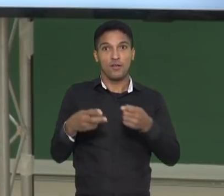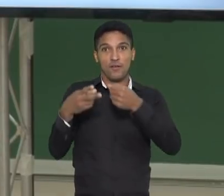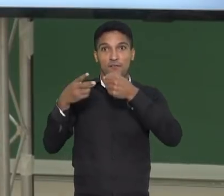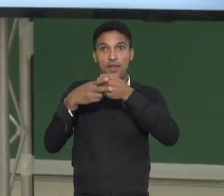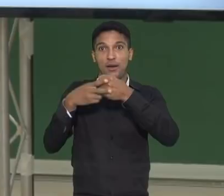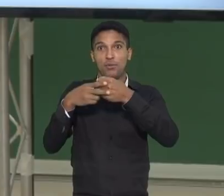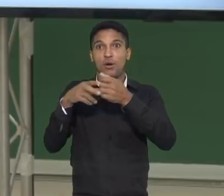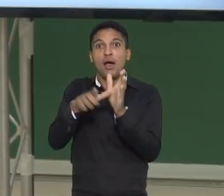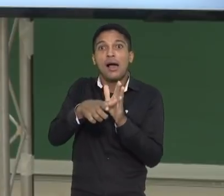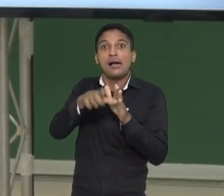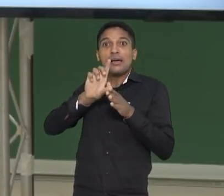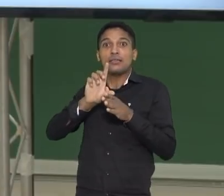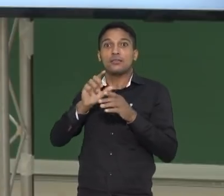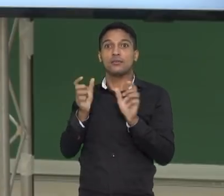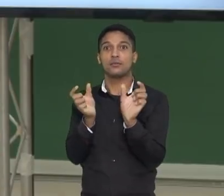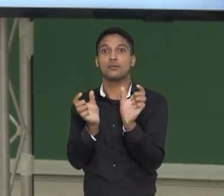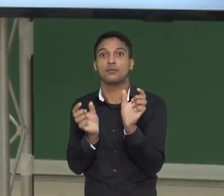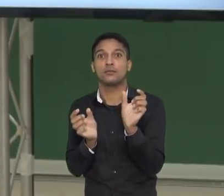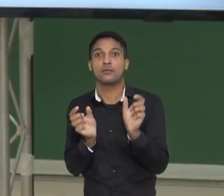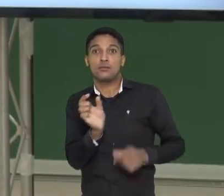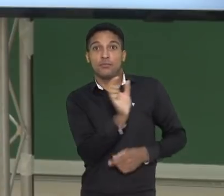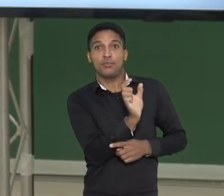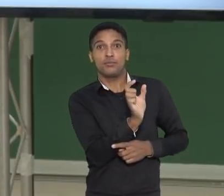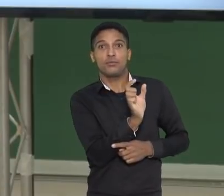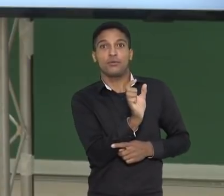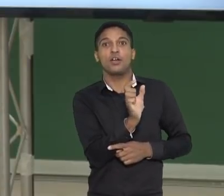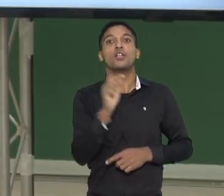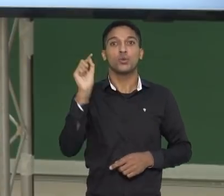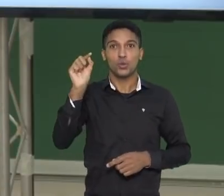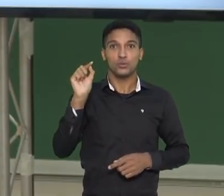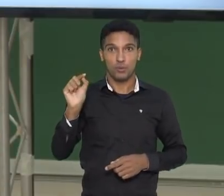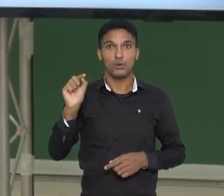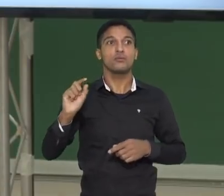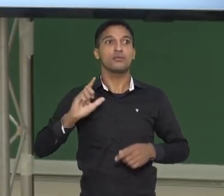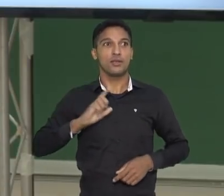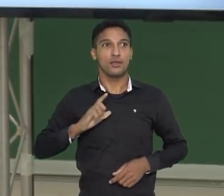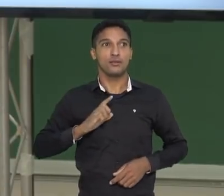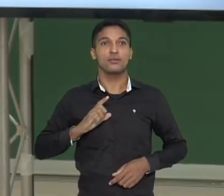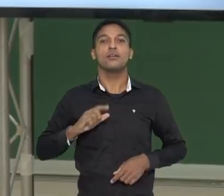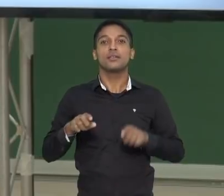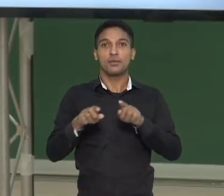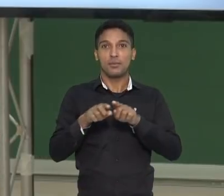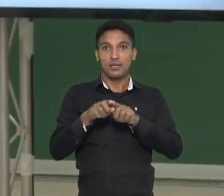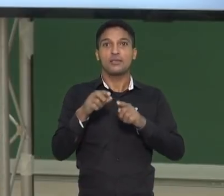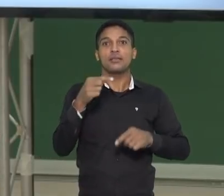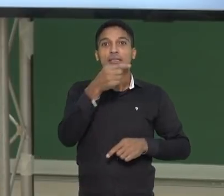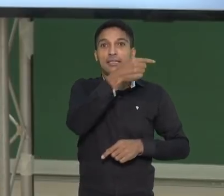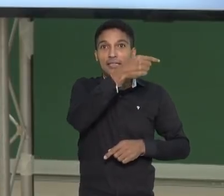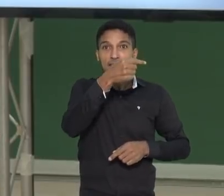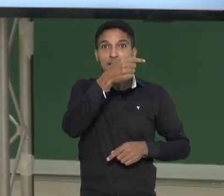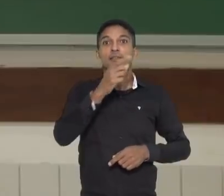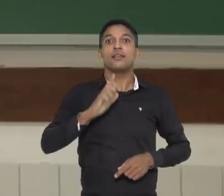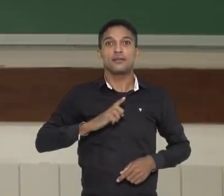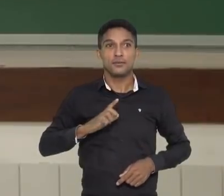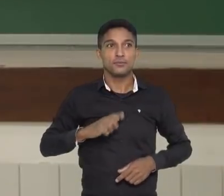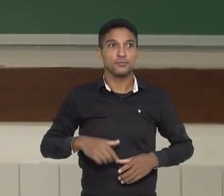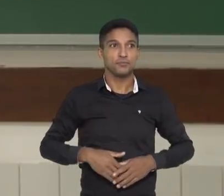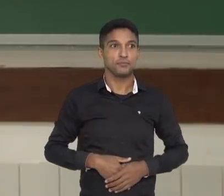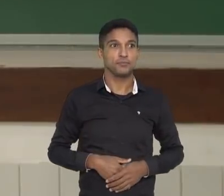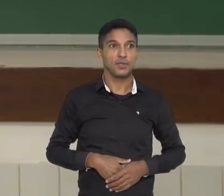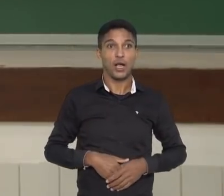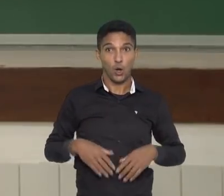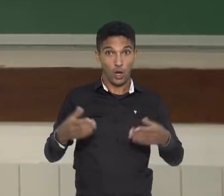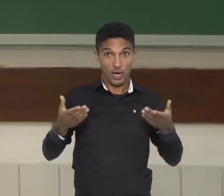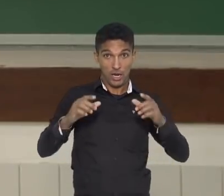2 pontos, tem o travessão. Aqui, observe, 2 pontos e aspas. Antes de nós fazermos